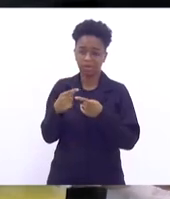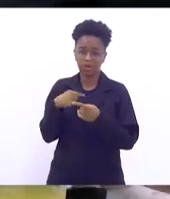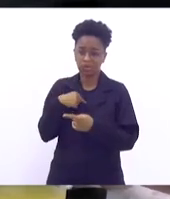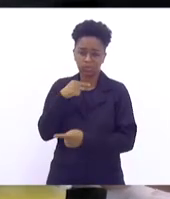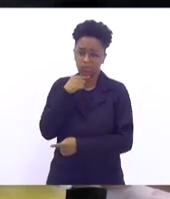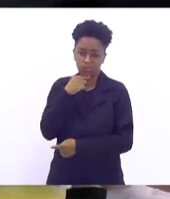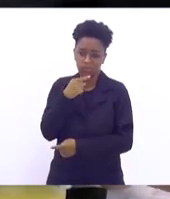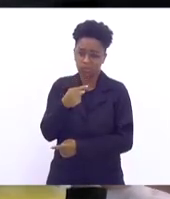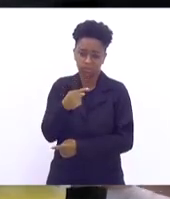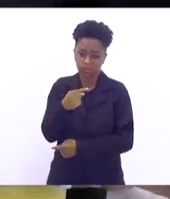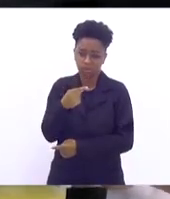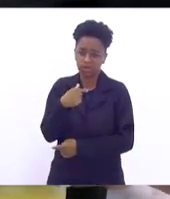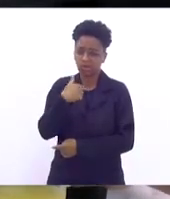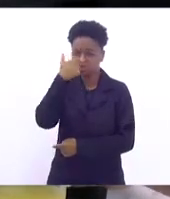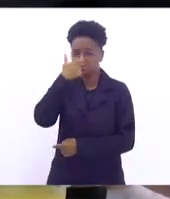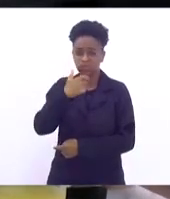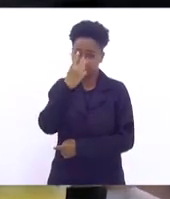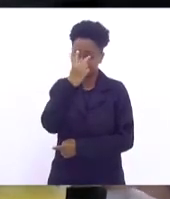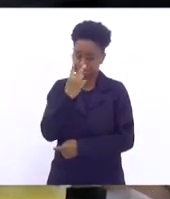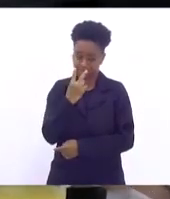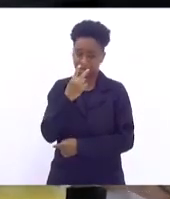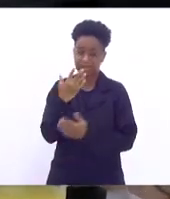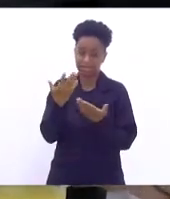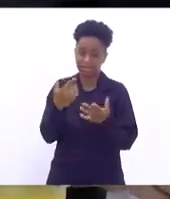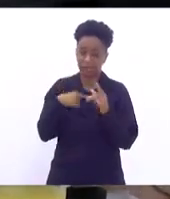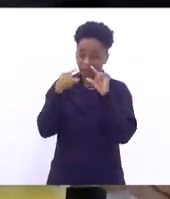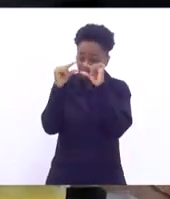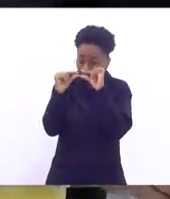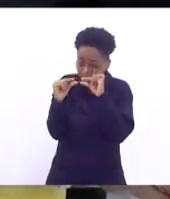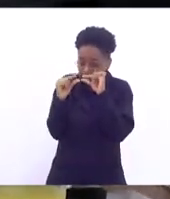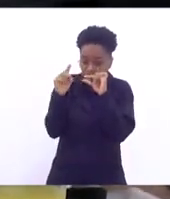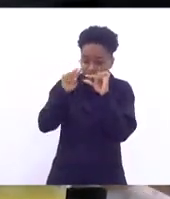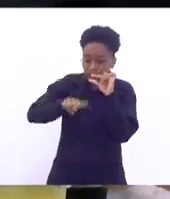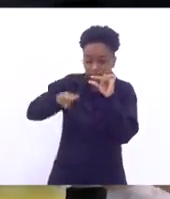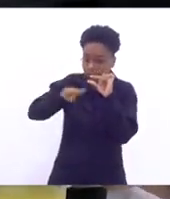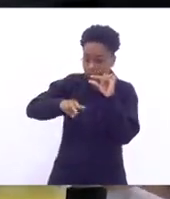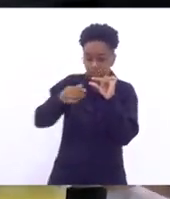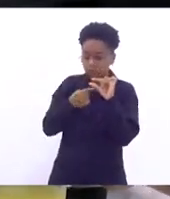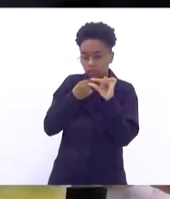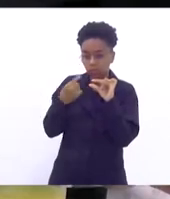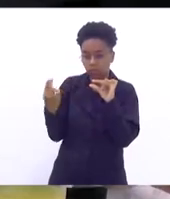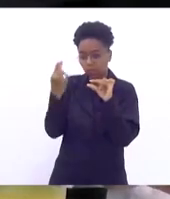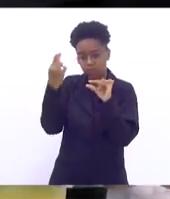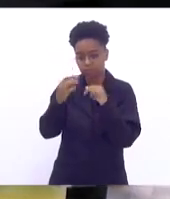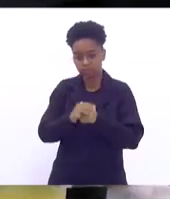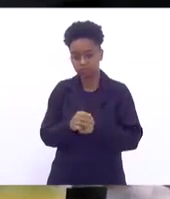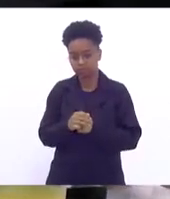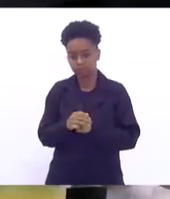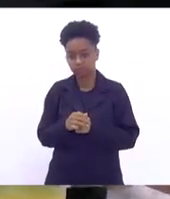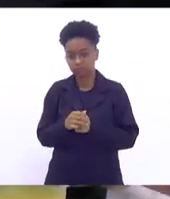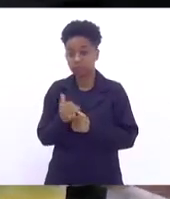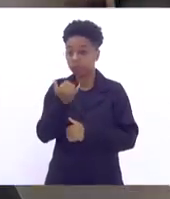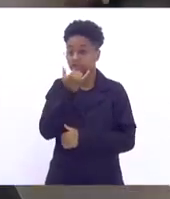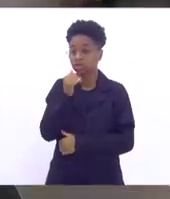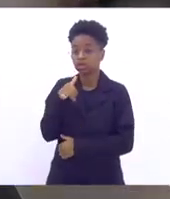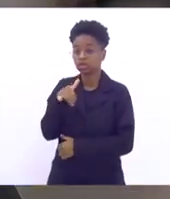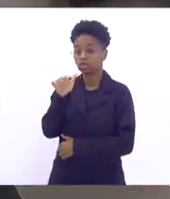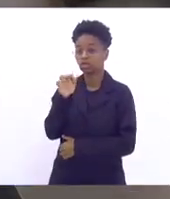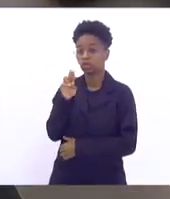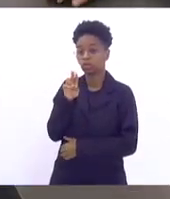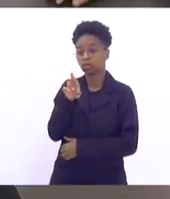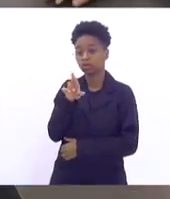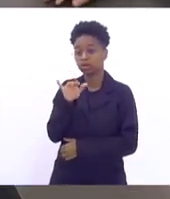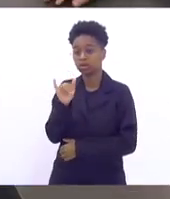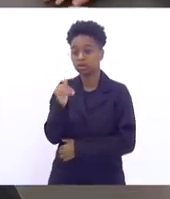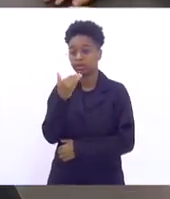porque eu sou eu sou cega e tá muito miudinho aqui o negócio é desculpa o